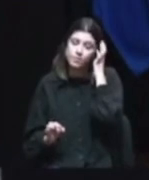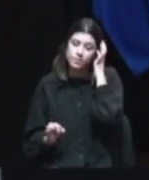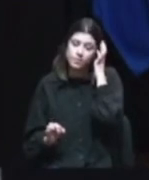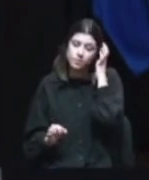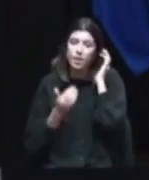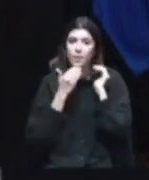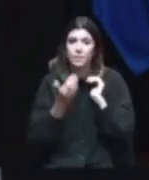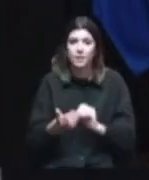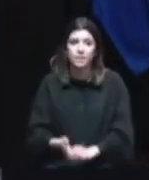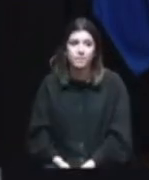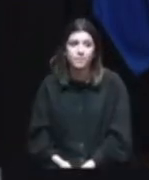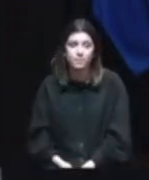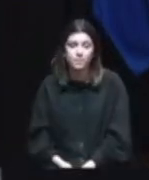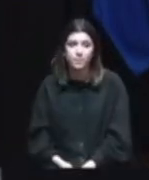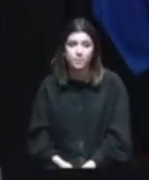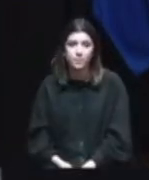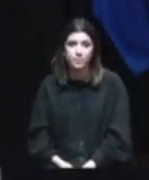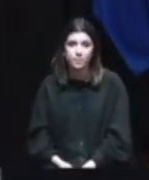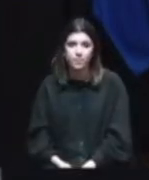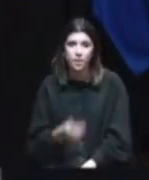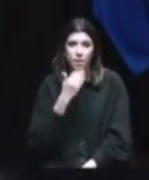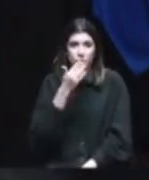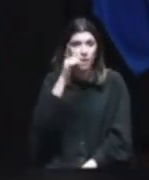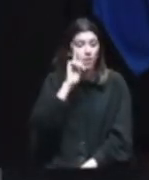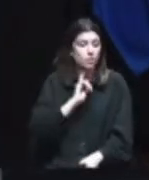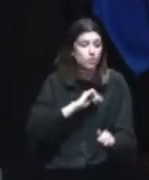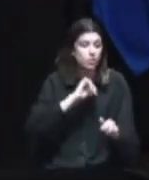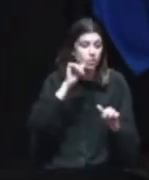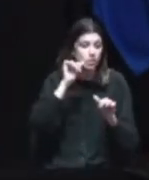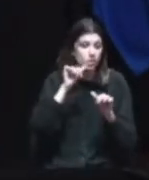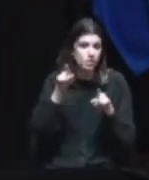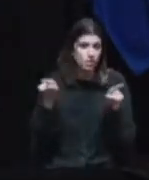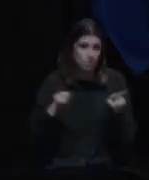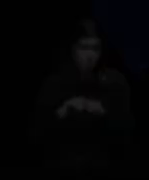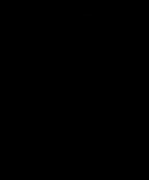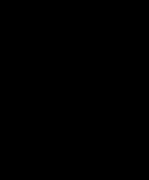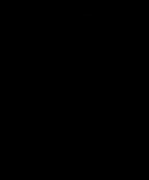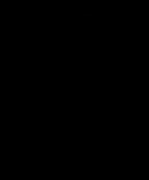Obrigada. Muito obrigada, Sra. Deputada. Temos inscrições?